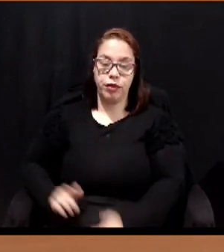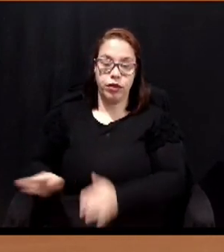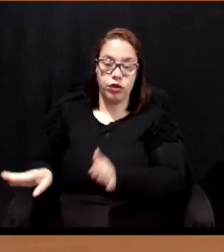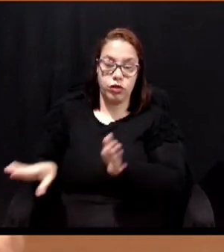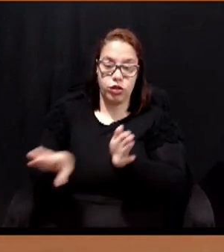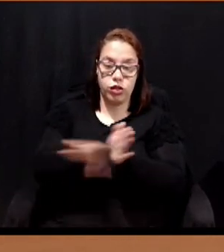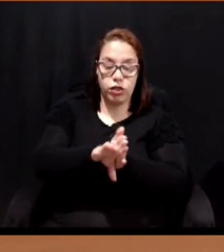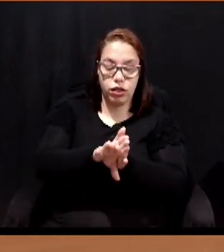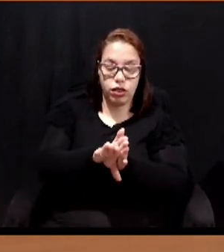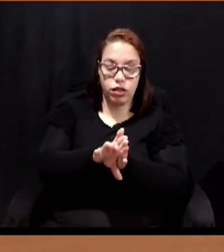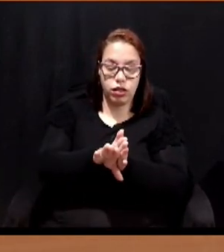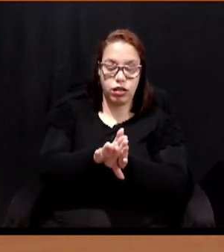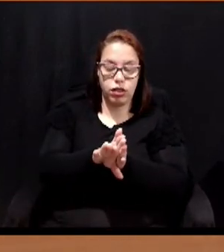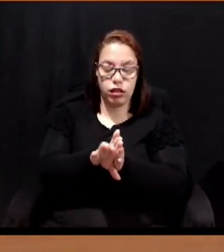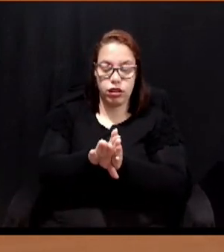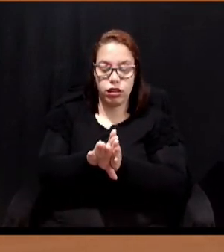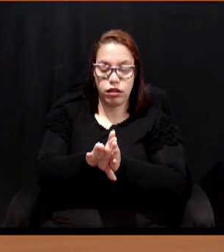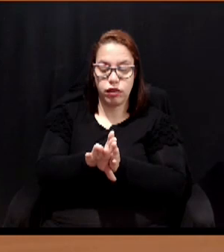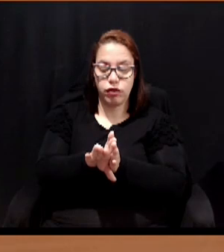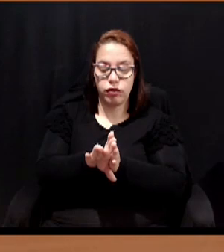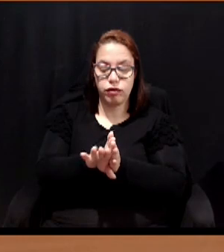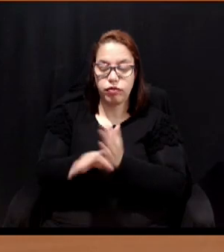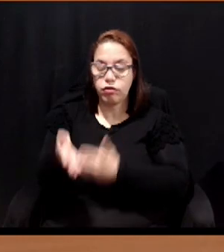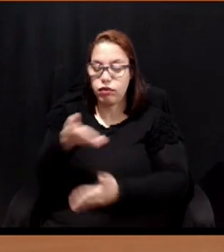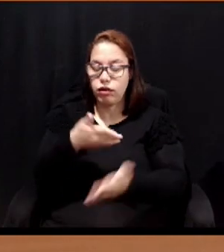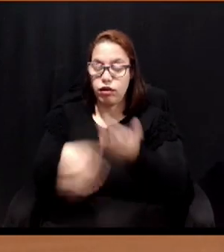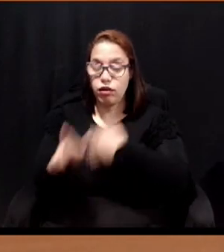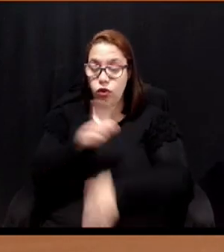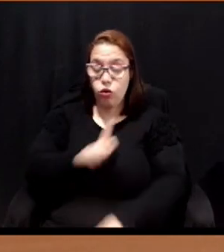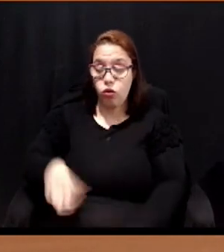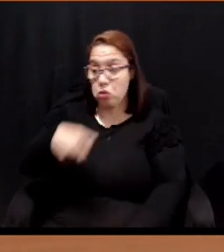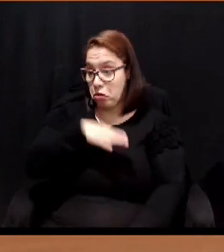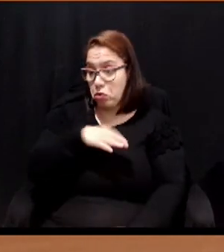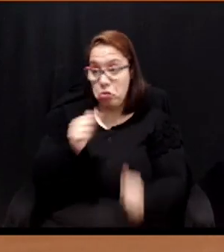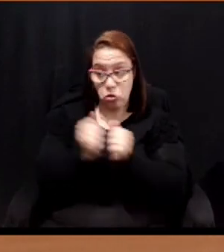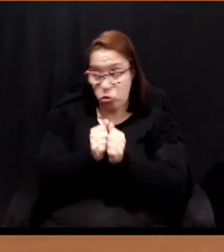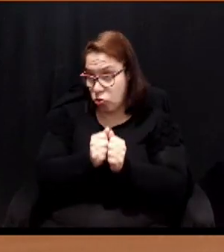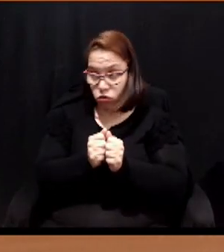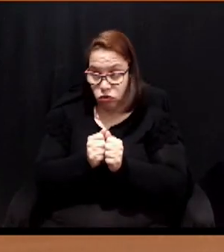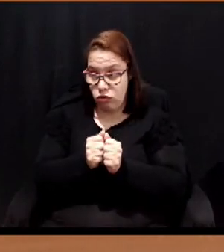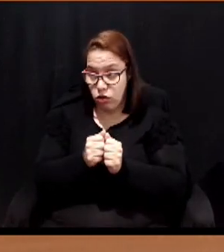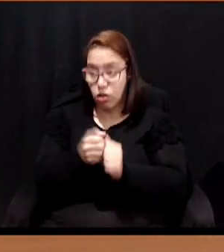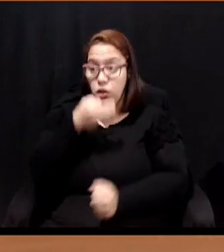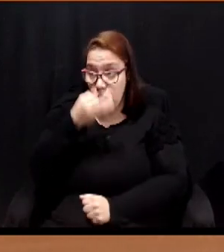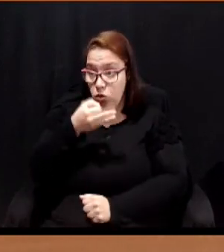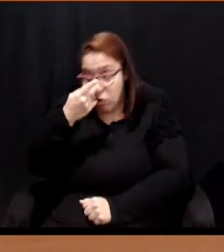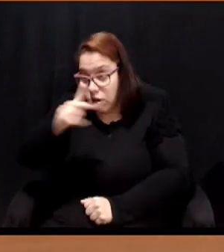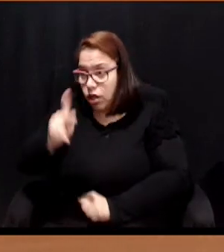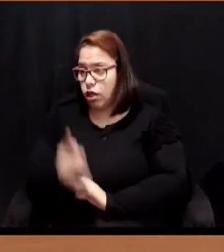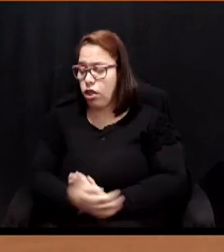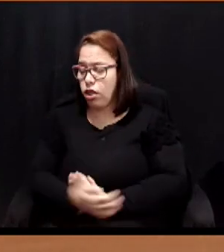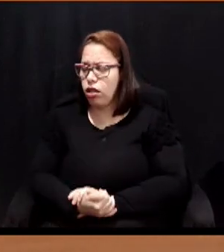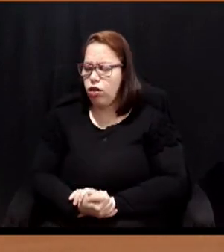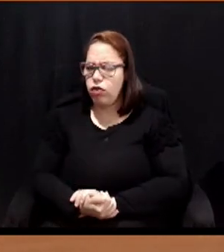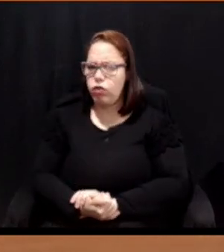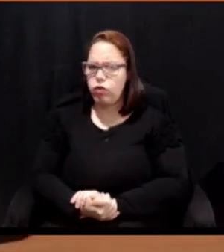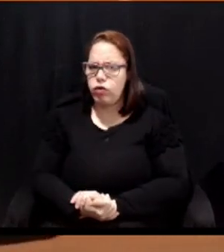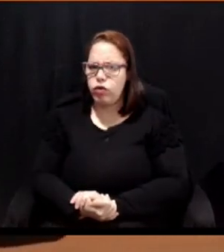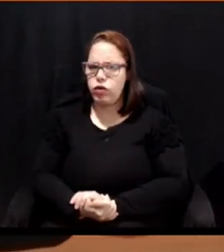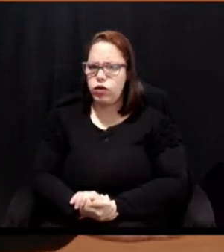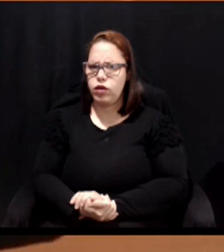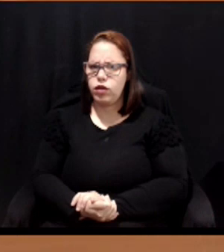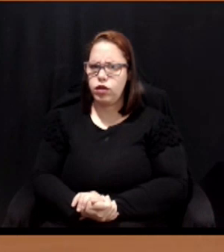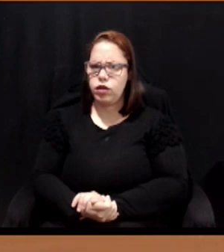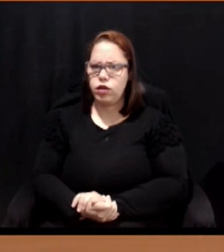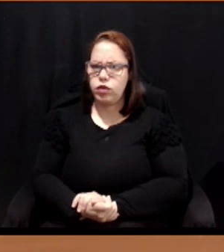mão da gente, que a gente envolva também o governo municipal, ele participar, ele dar a opinião dele, né? A gente entende que parceria é isso aí, não